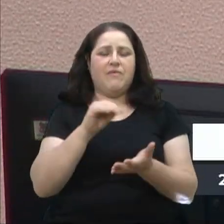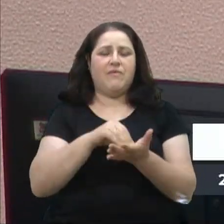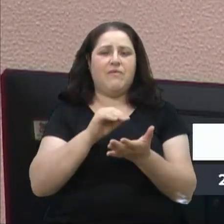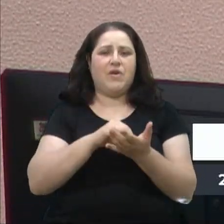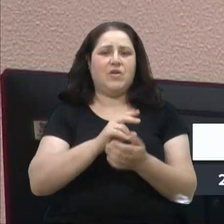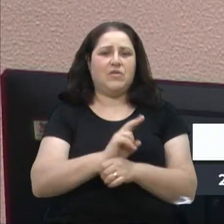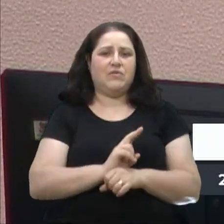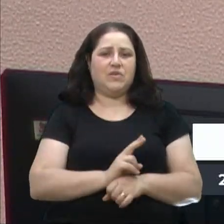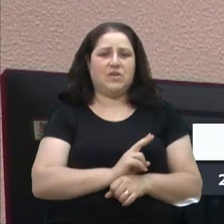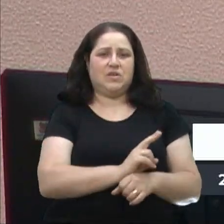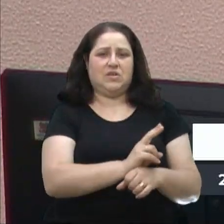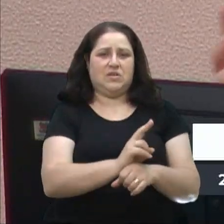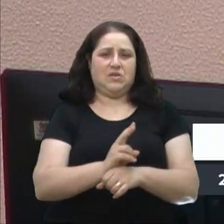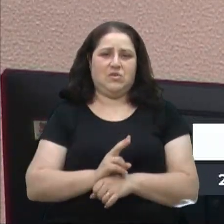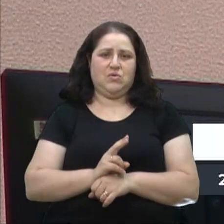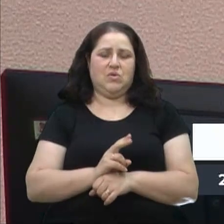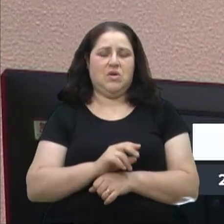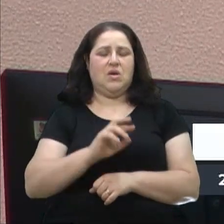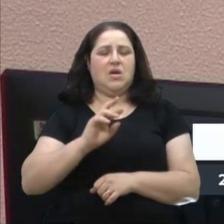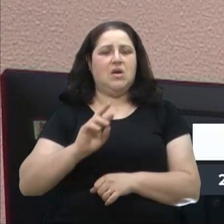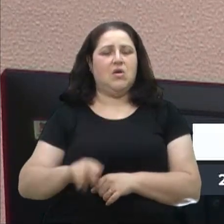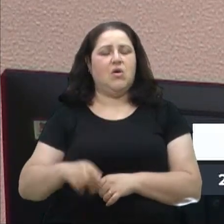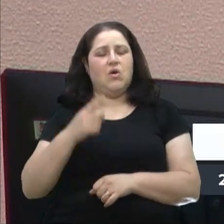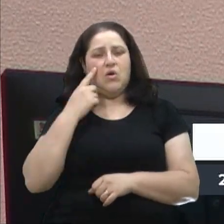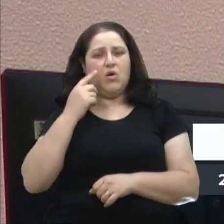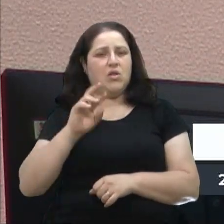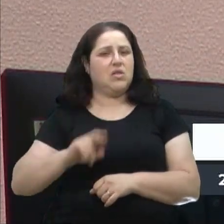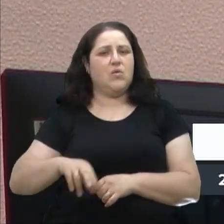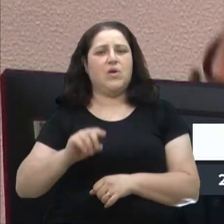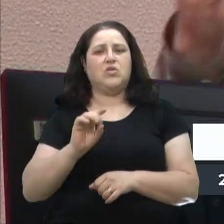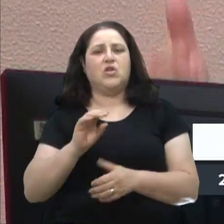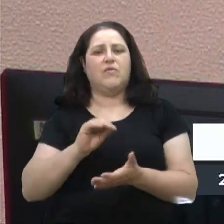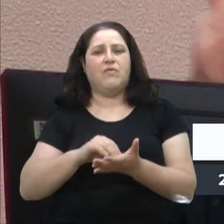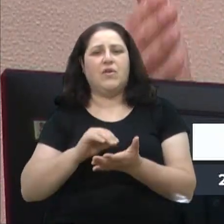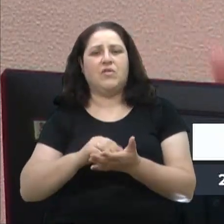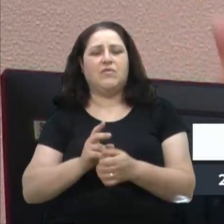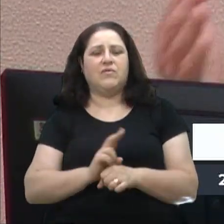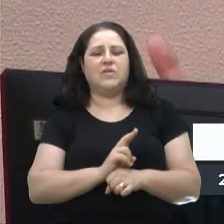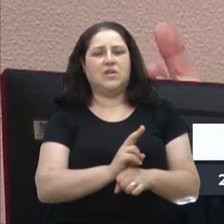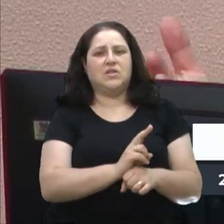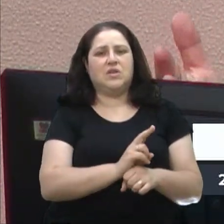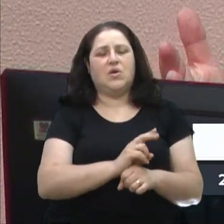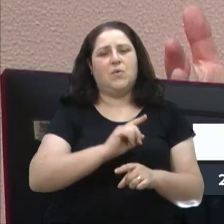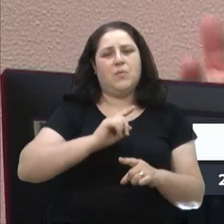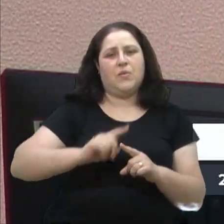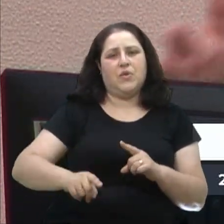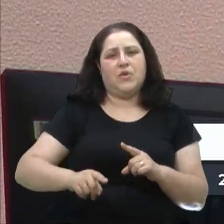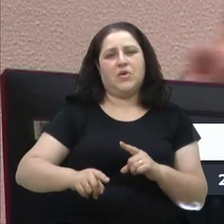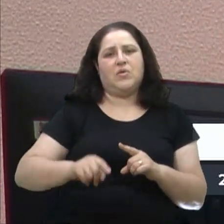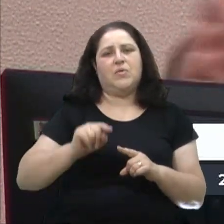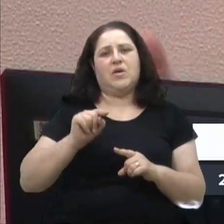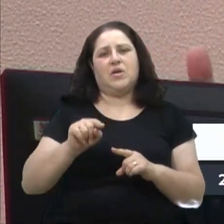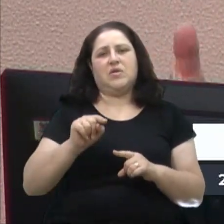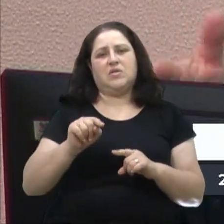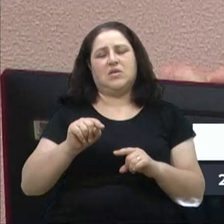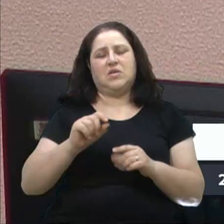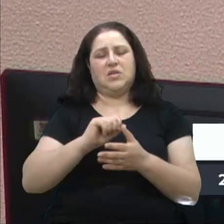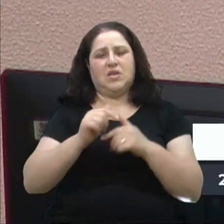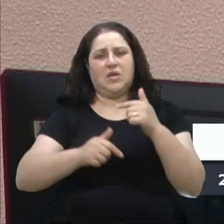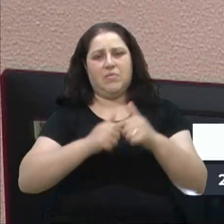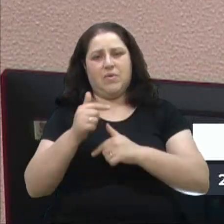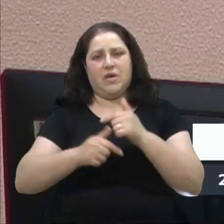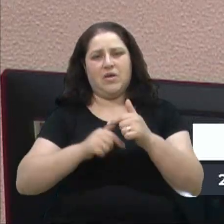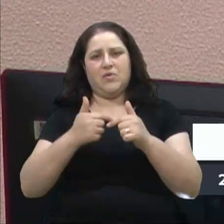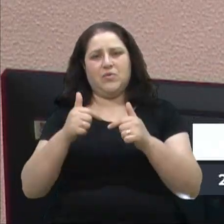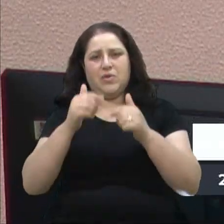fiscalização, e a falta de fiscalização não é só a fiscalização que vai impedir essas atividades